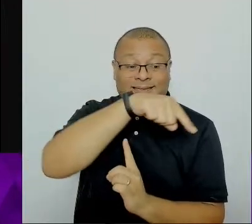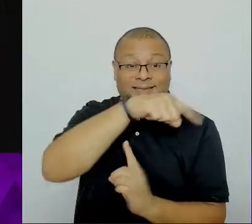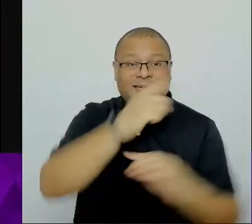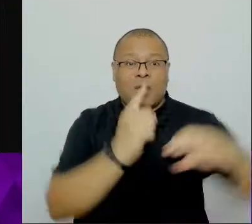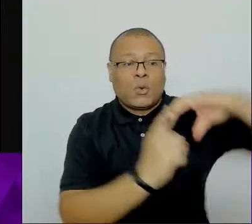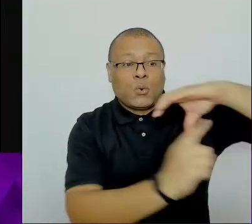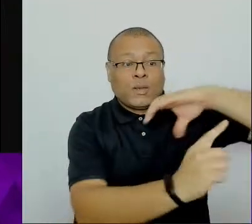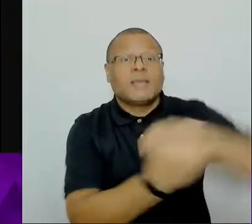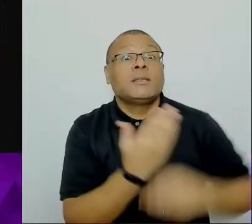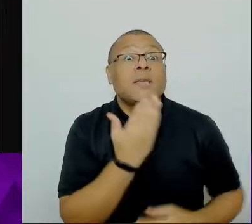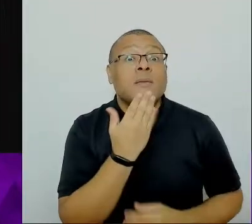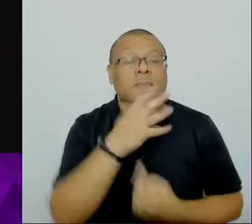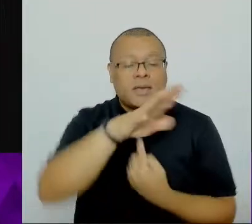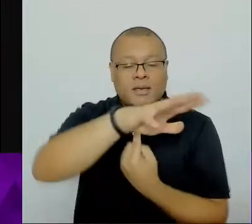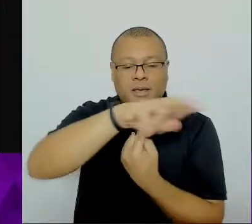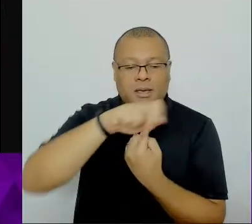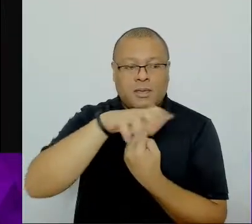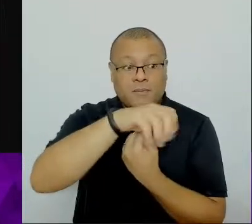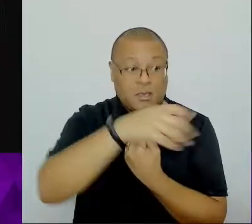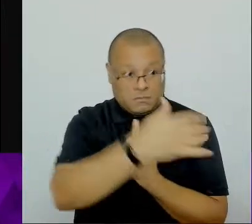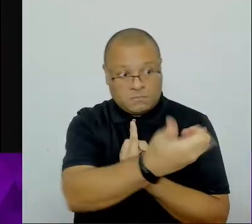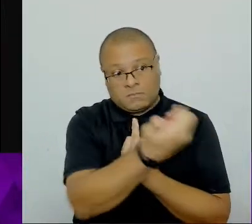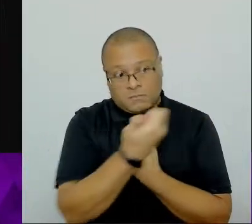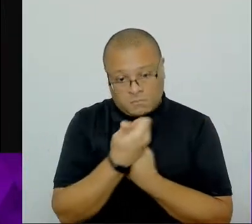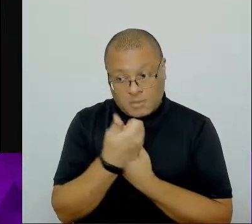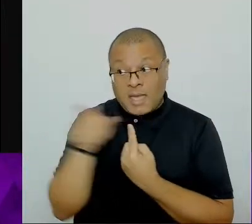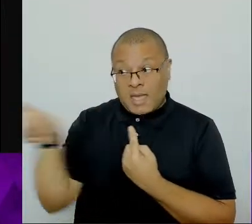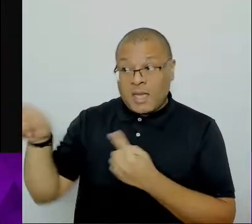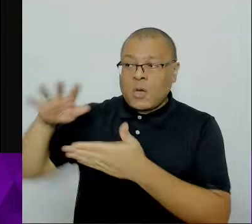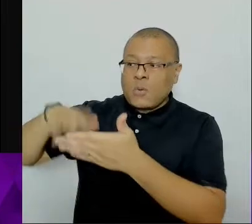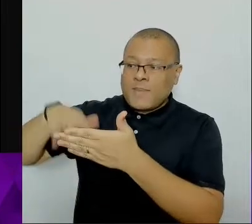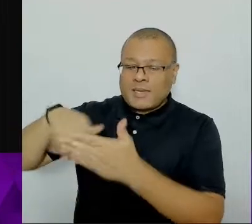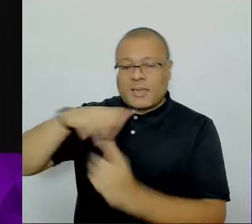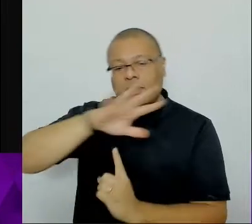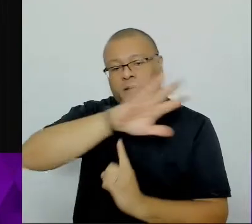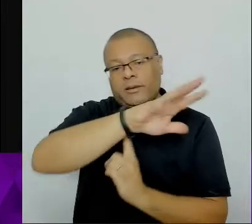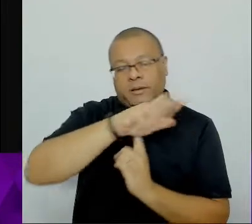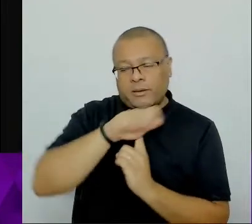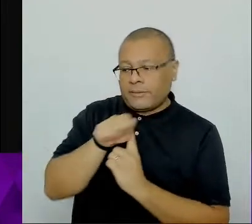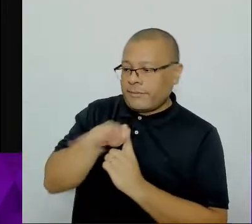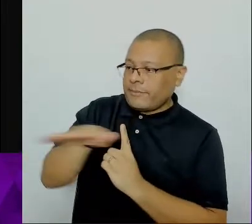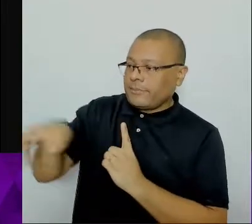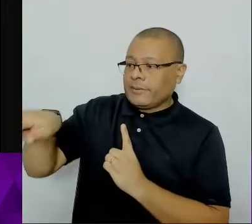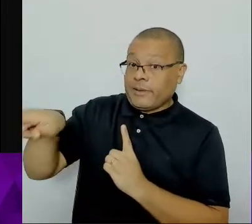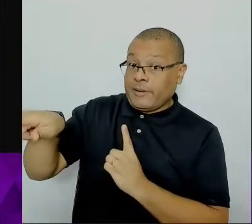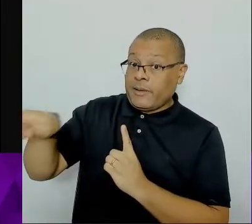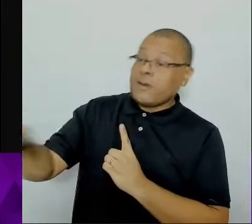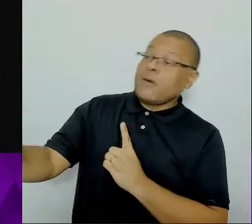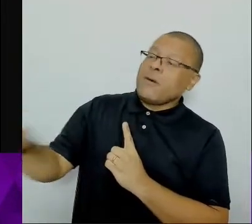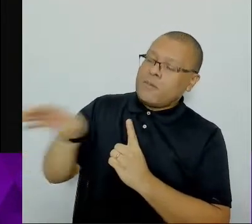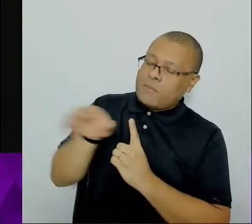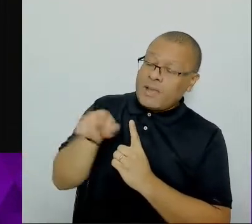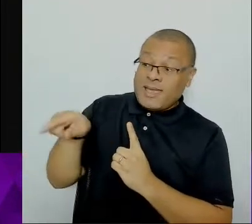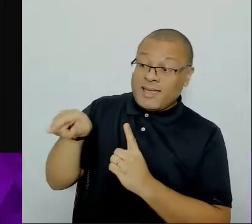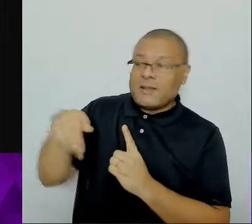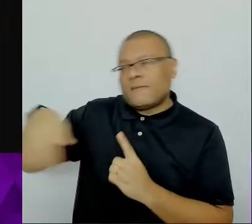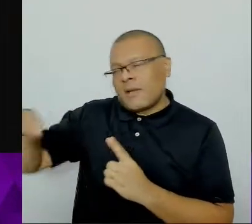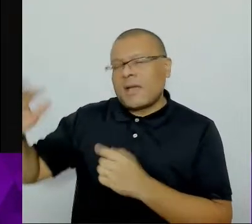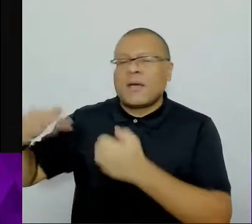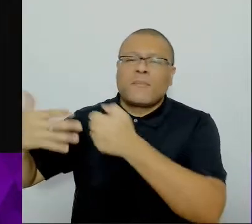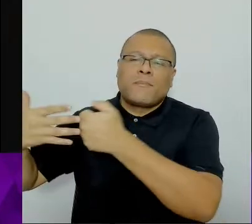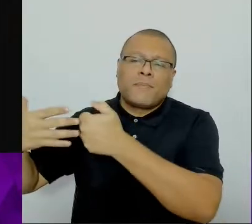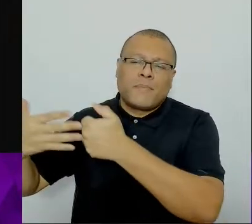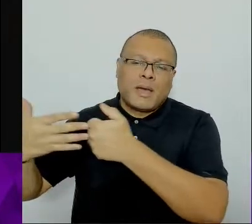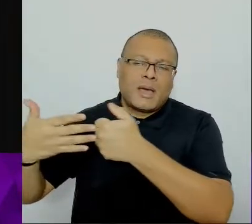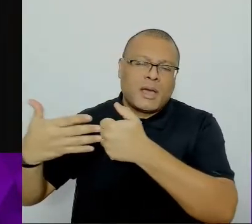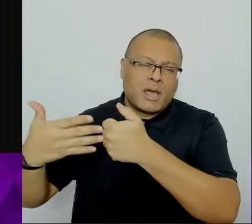API manda essa requisição para o back-end, que faz o tratamento, e aí esse back-end ele pode acessar um banco de dados, ou ele pode até acessar uma